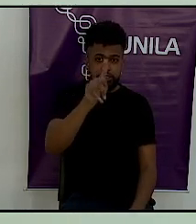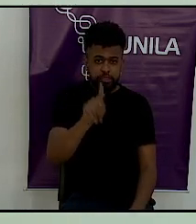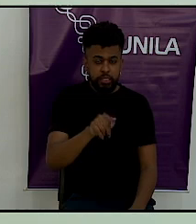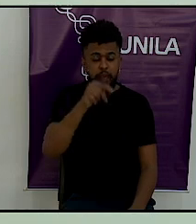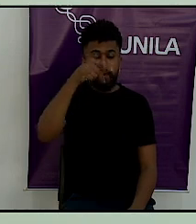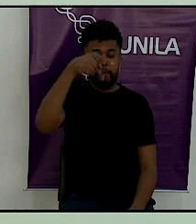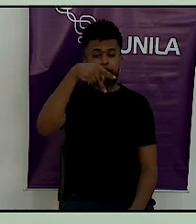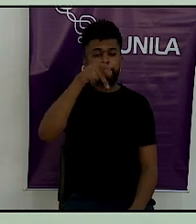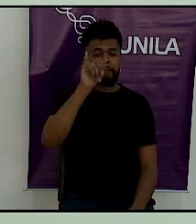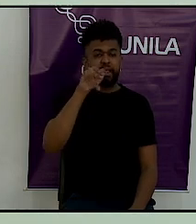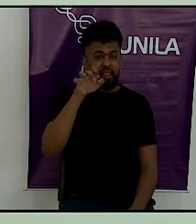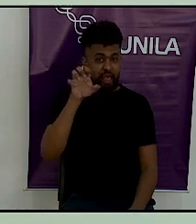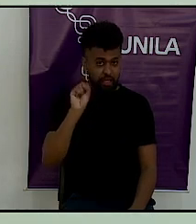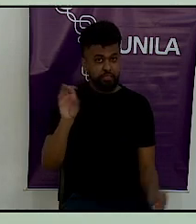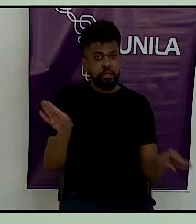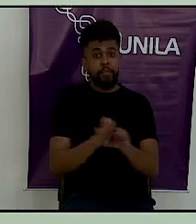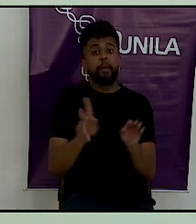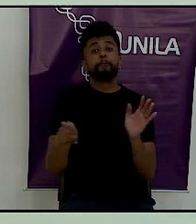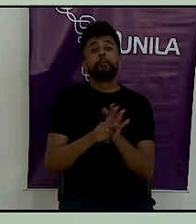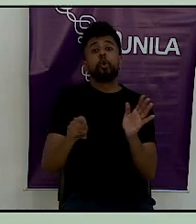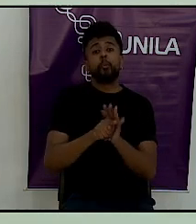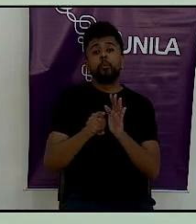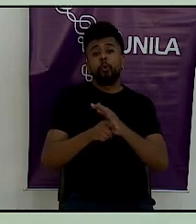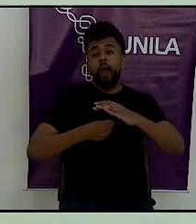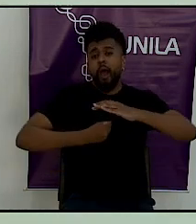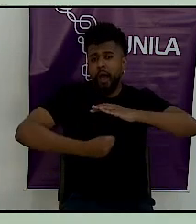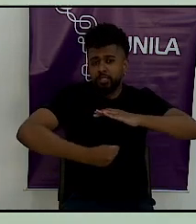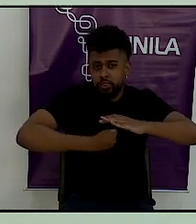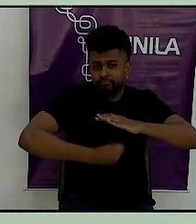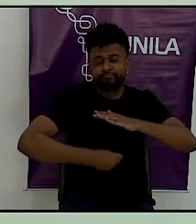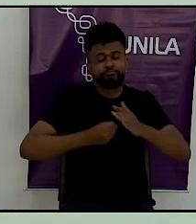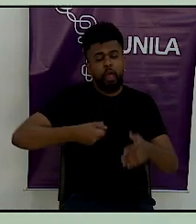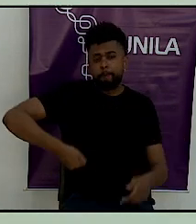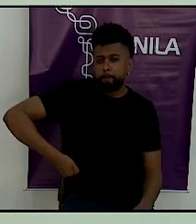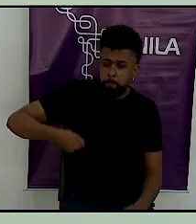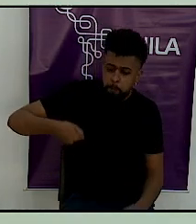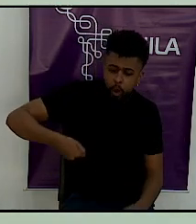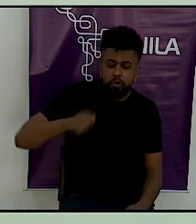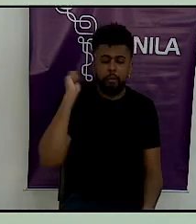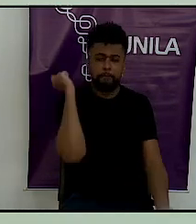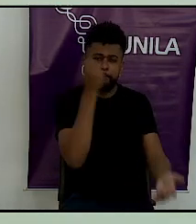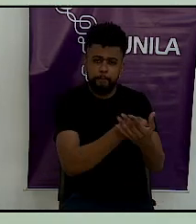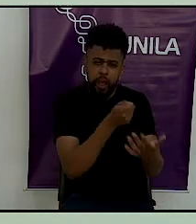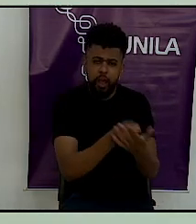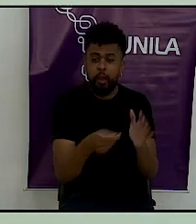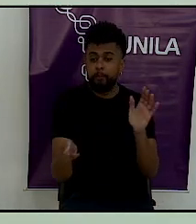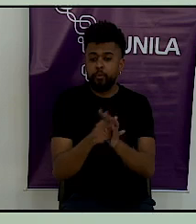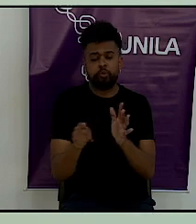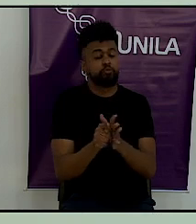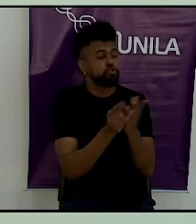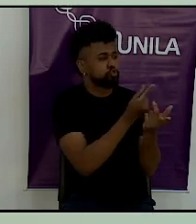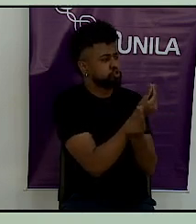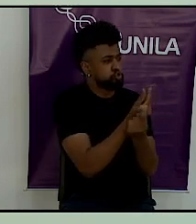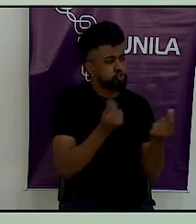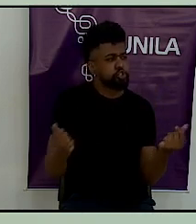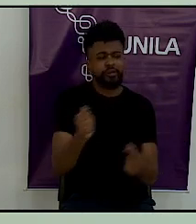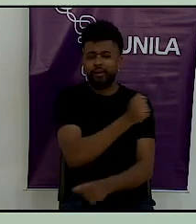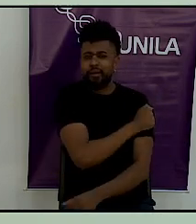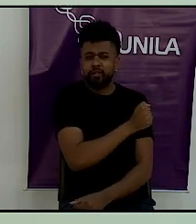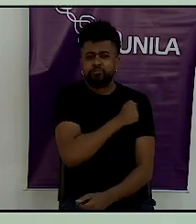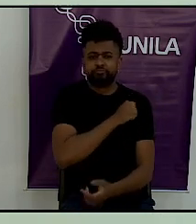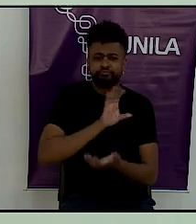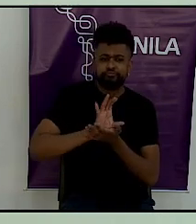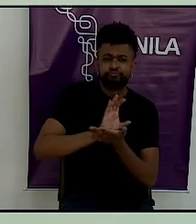PNAES, né, relacionada à assistência estudantil, então também existe uma matriz específica para a distribuição de recursos da